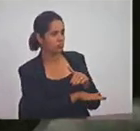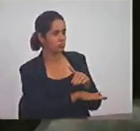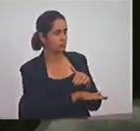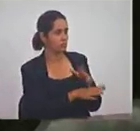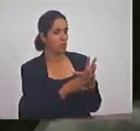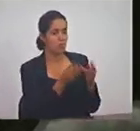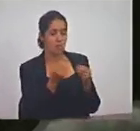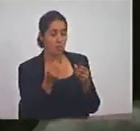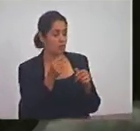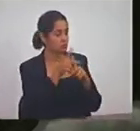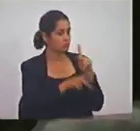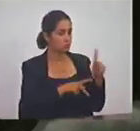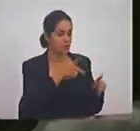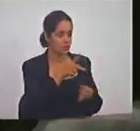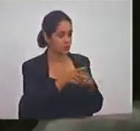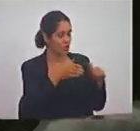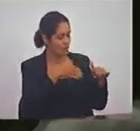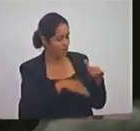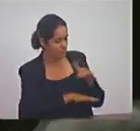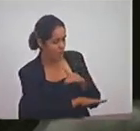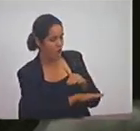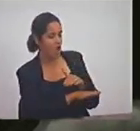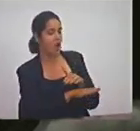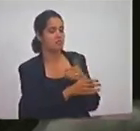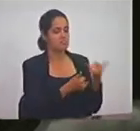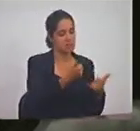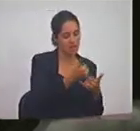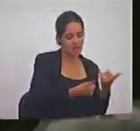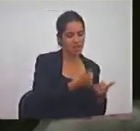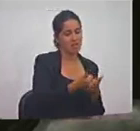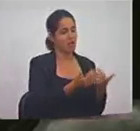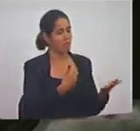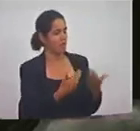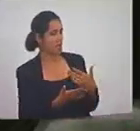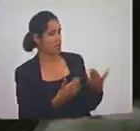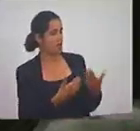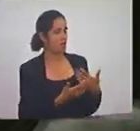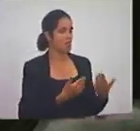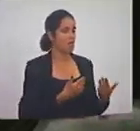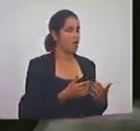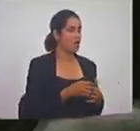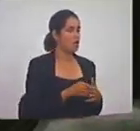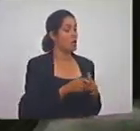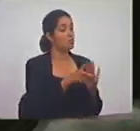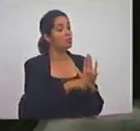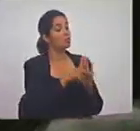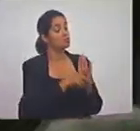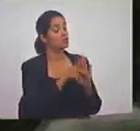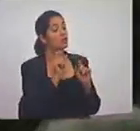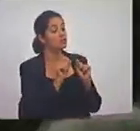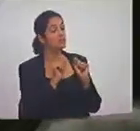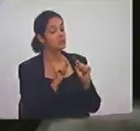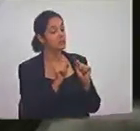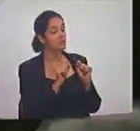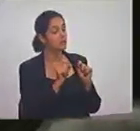público é muito grande das pessoas que jogam baralho, enfim, estava no projeto um